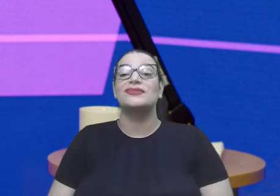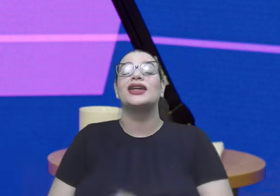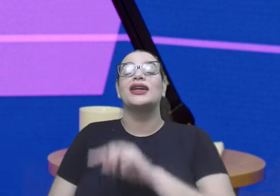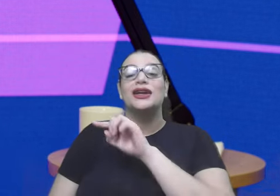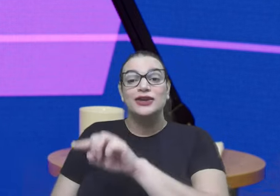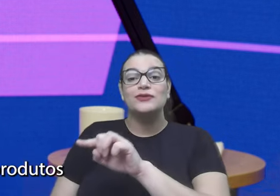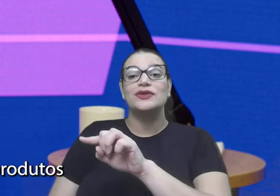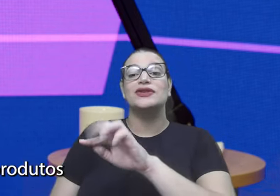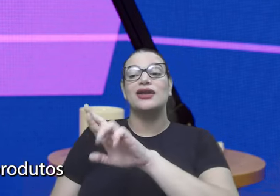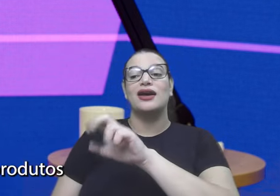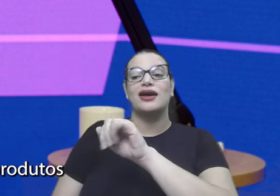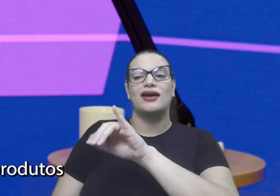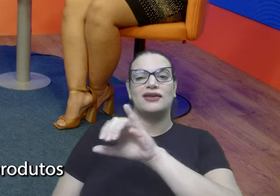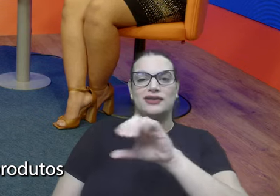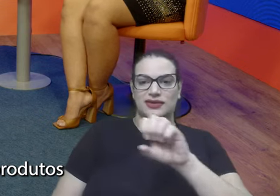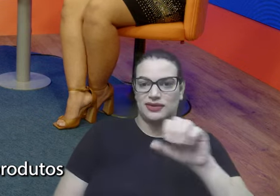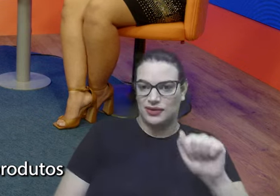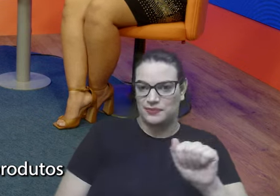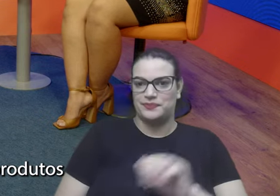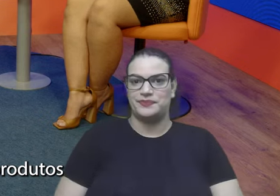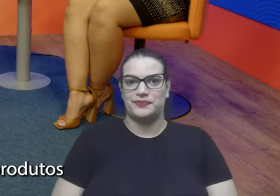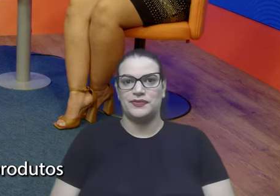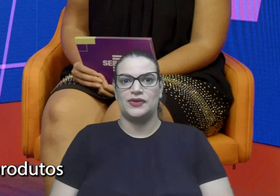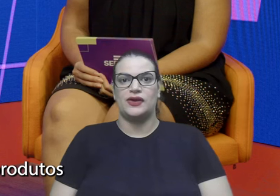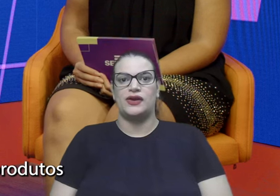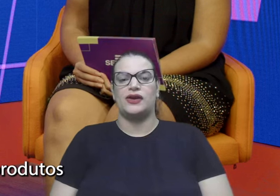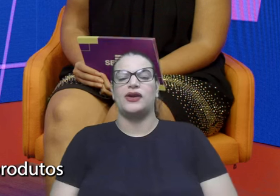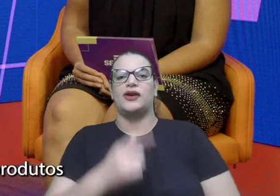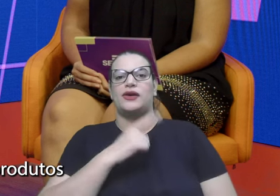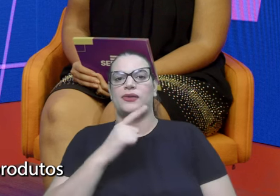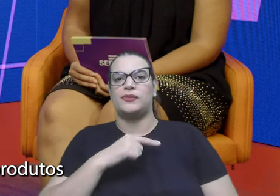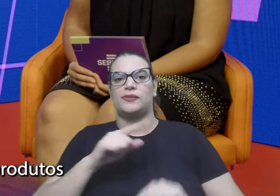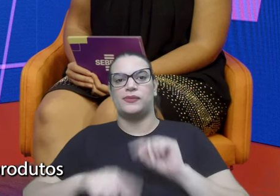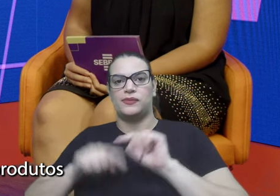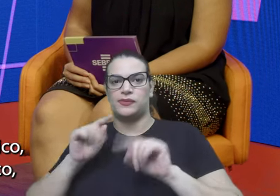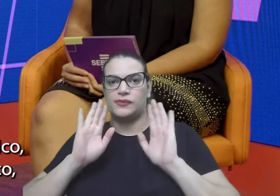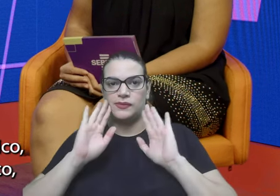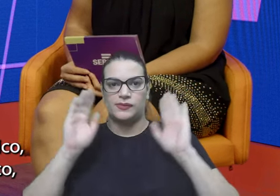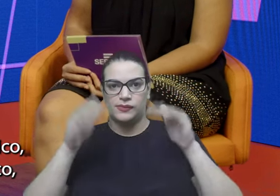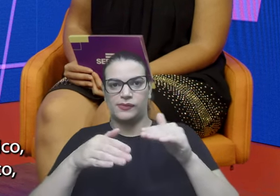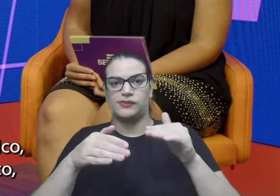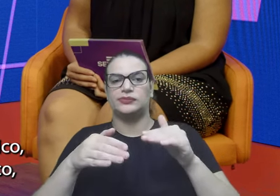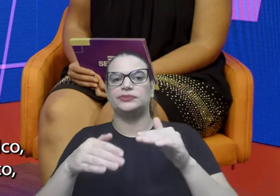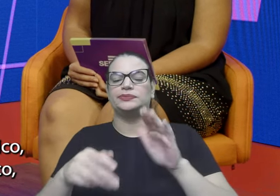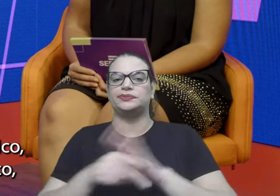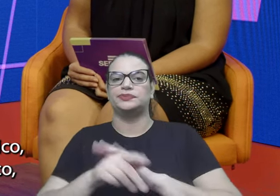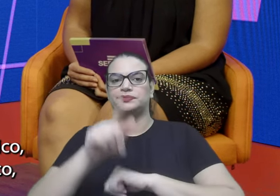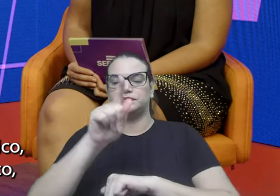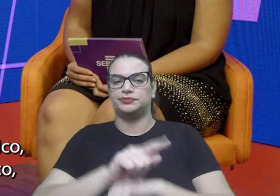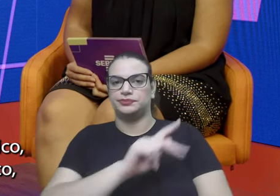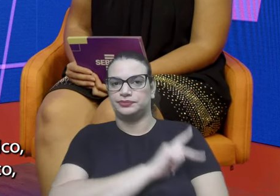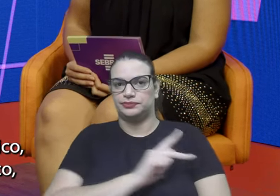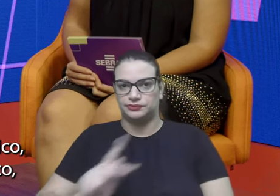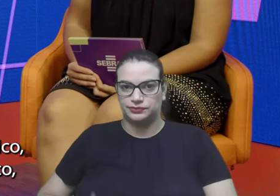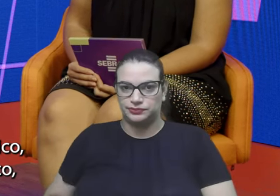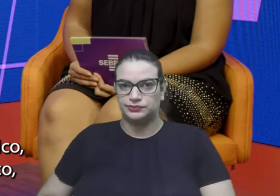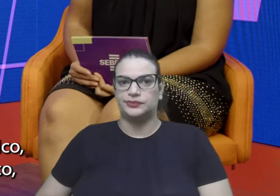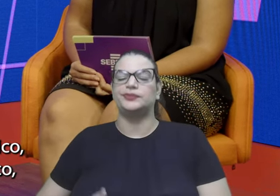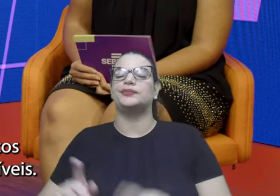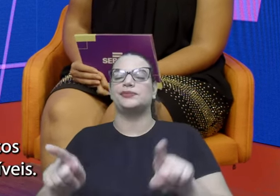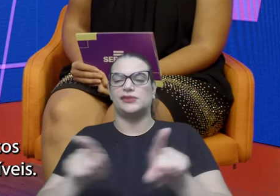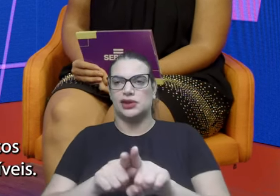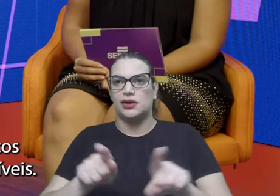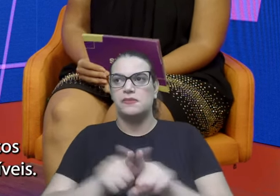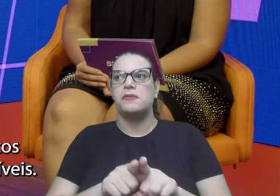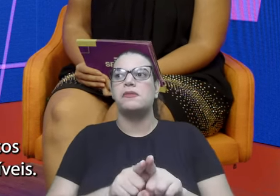e você Raí bom a gente tem uma série de produtos Volt ados PR pro gestor público não só pro gestor